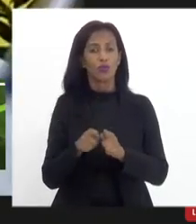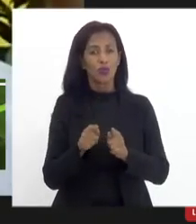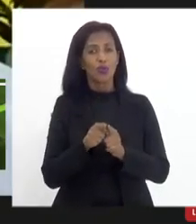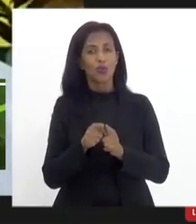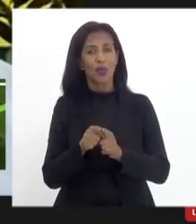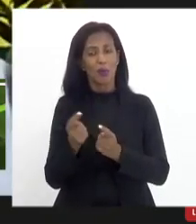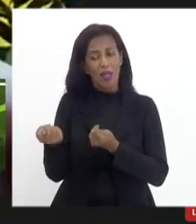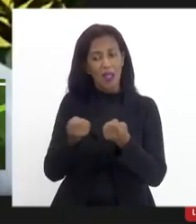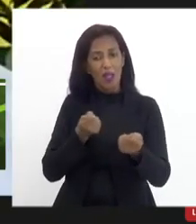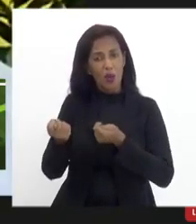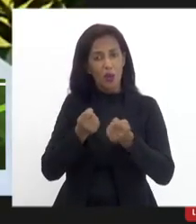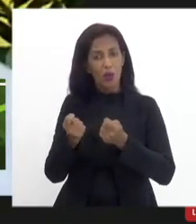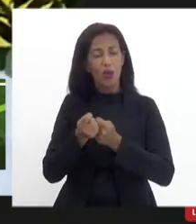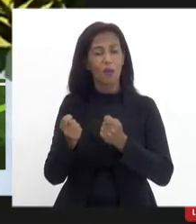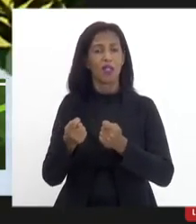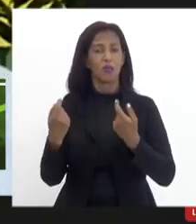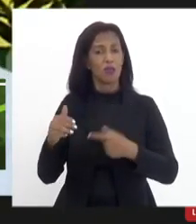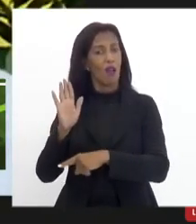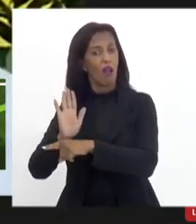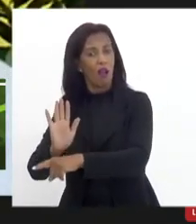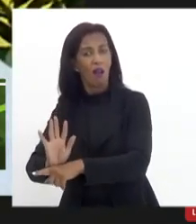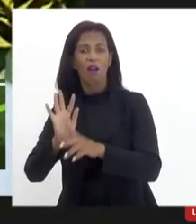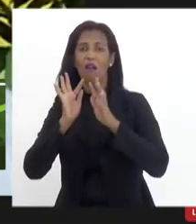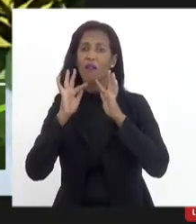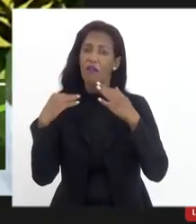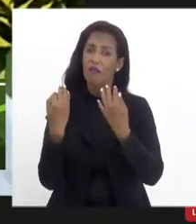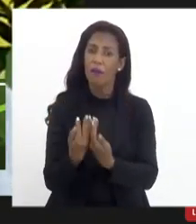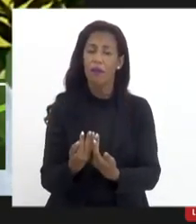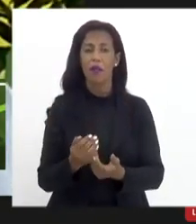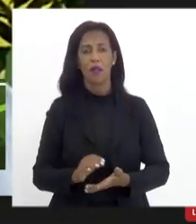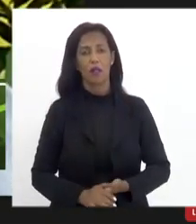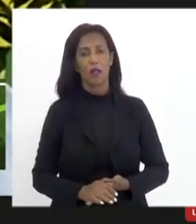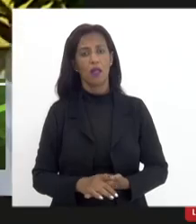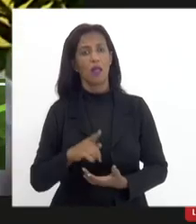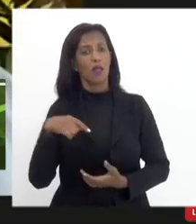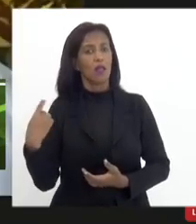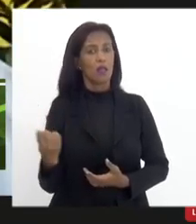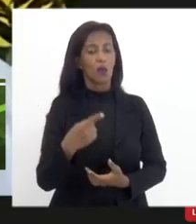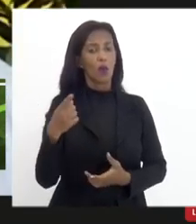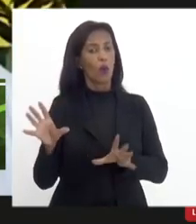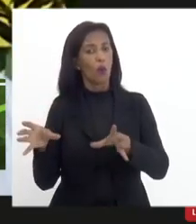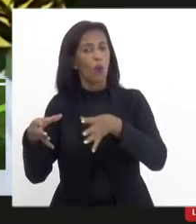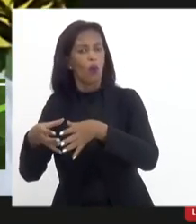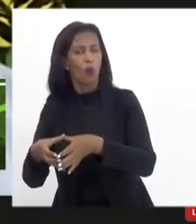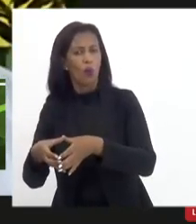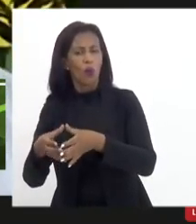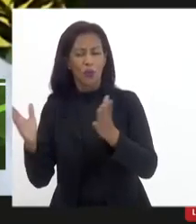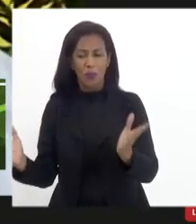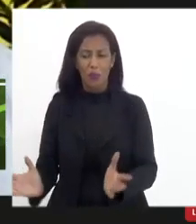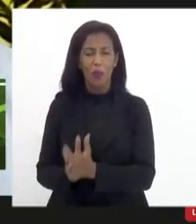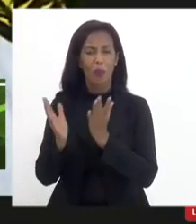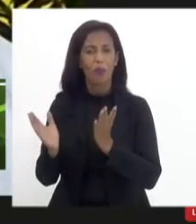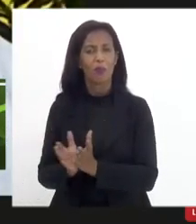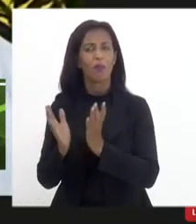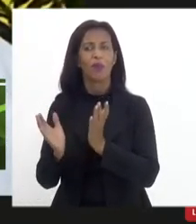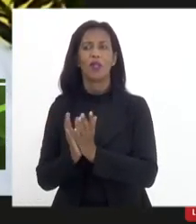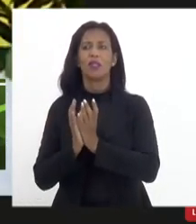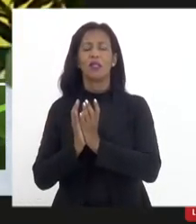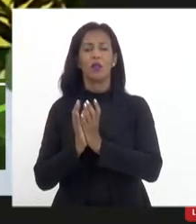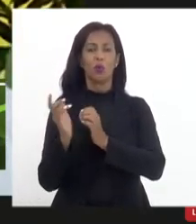sustentam economicamente essas famílias. E com essa questão do recrudescimento,